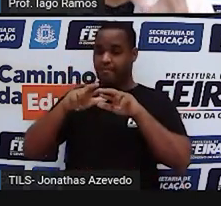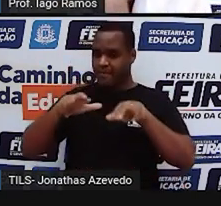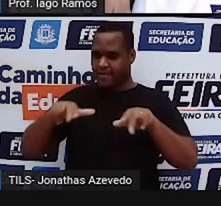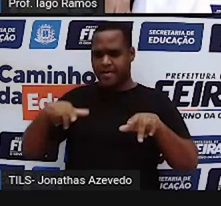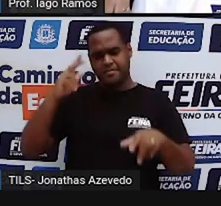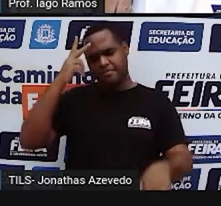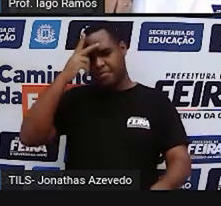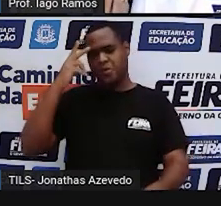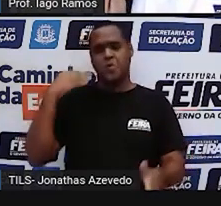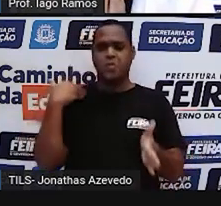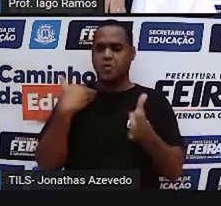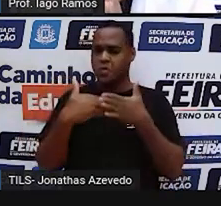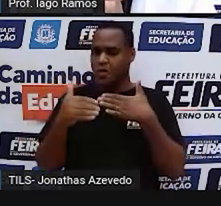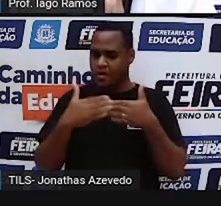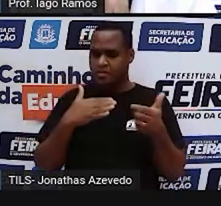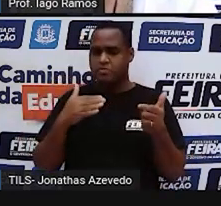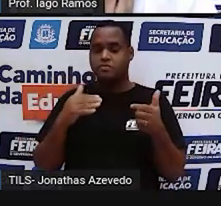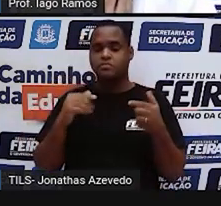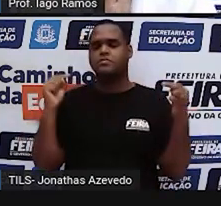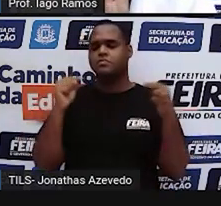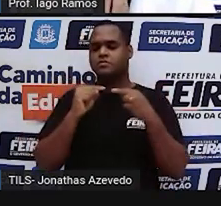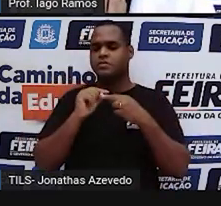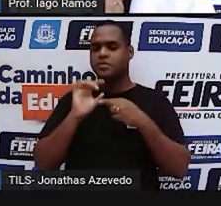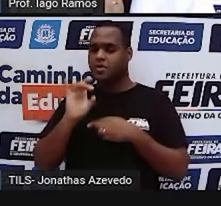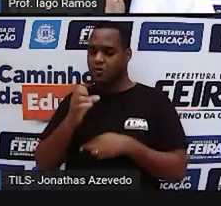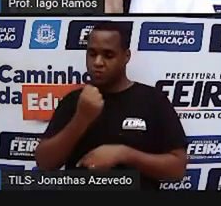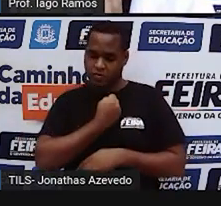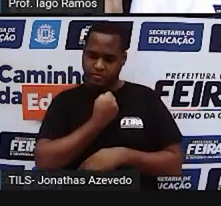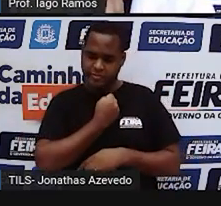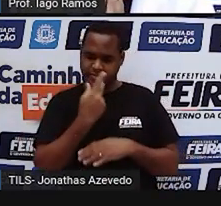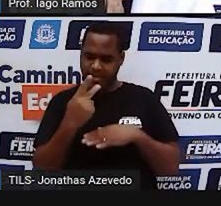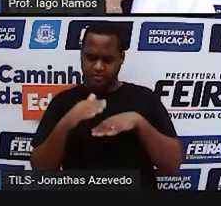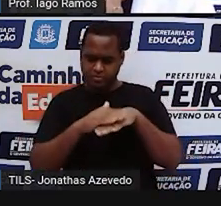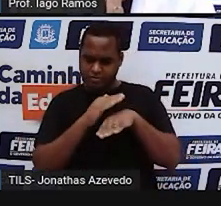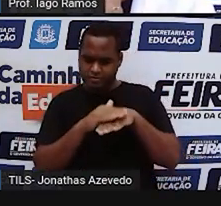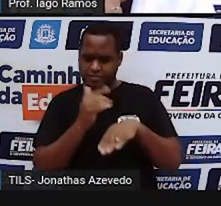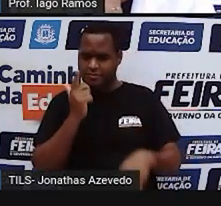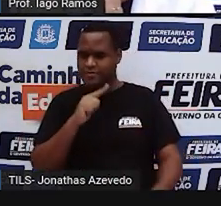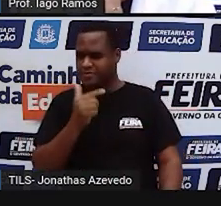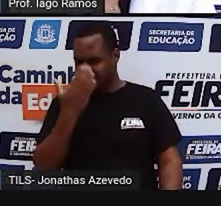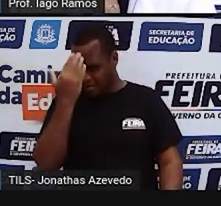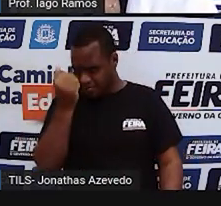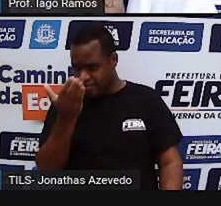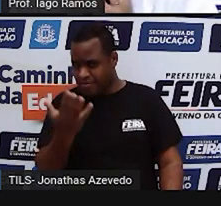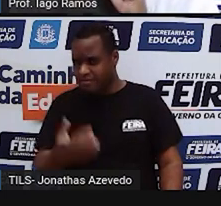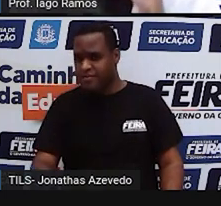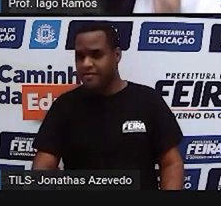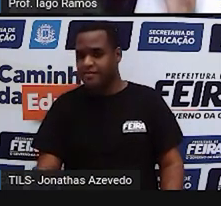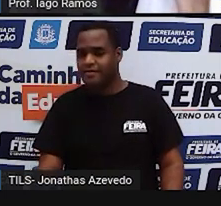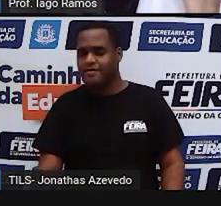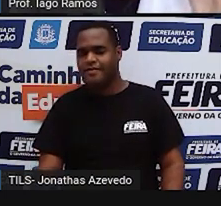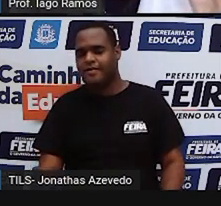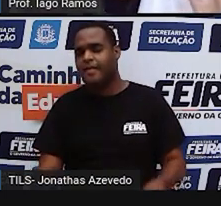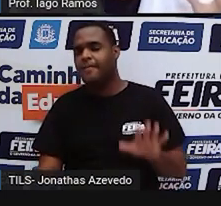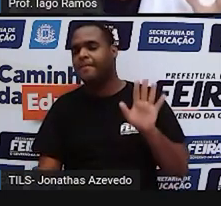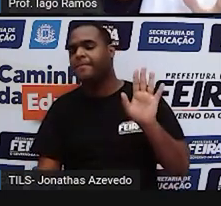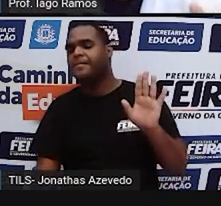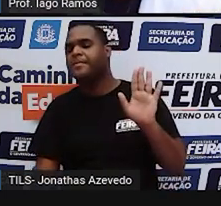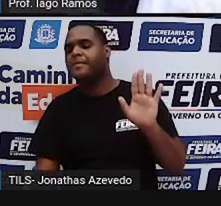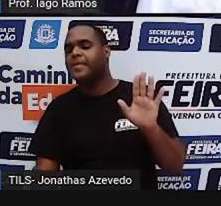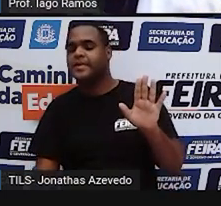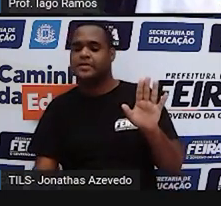pessoa apenas com o número do Calçado dela é mas